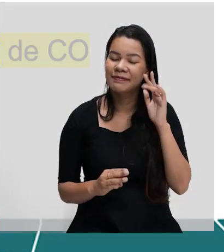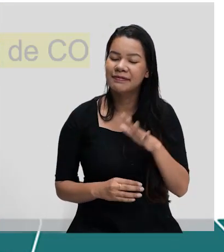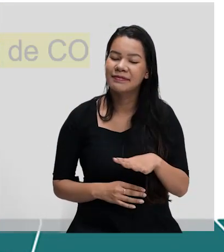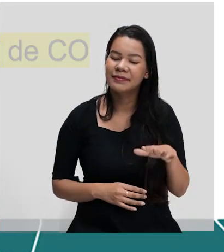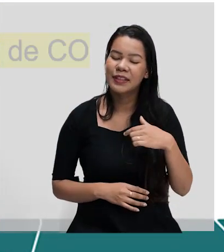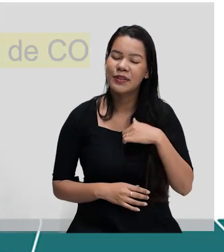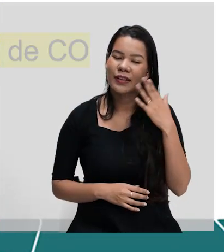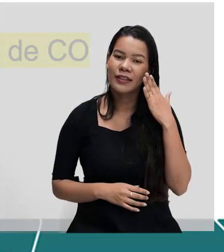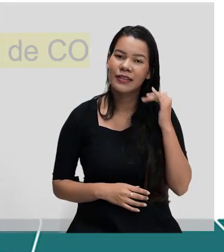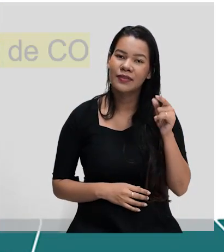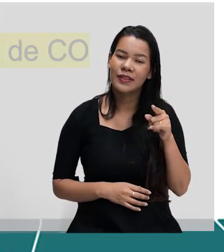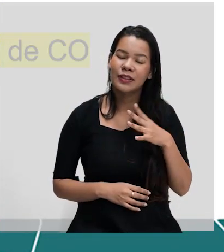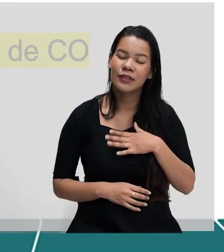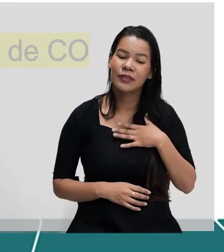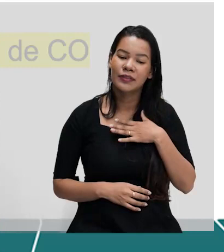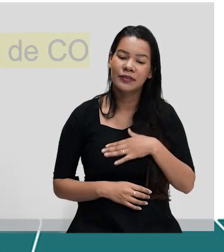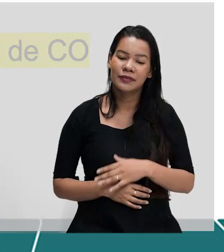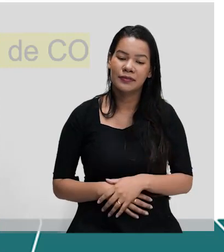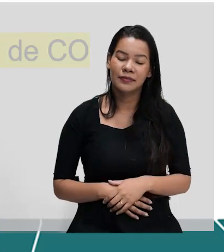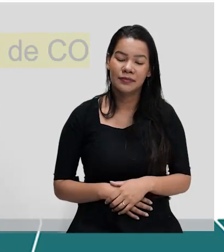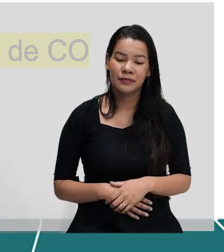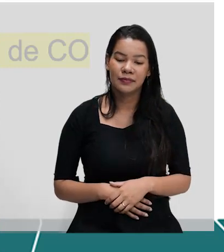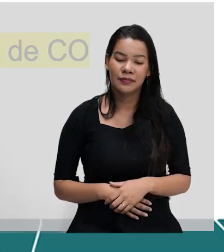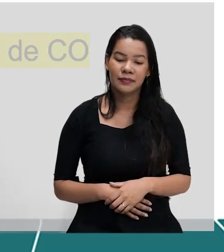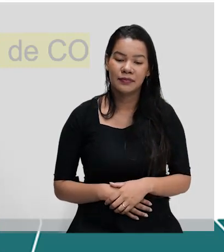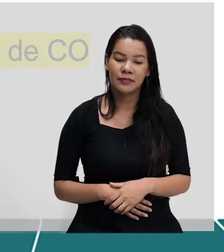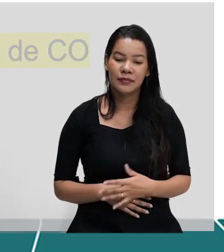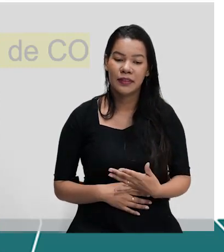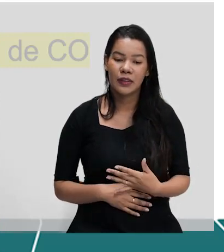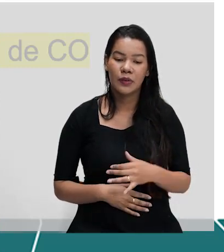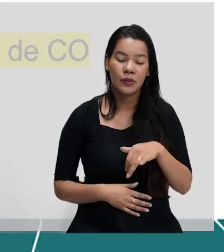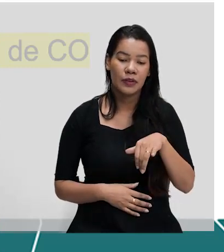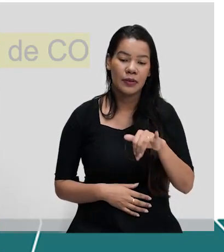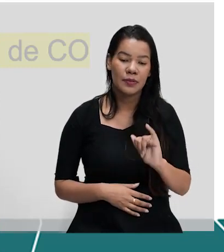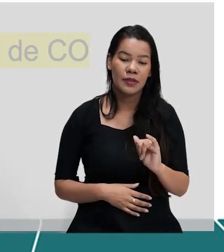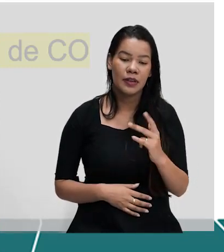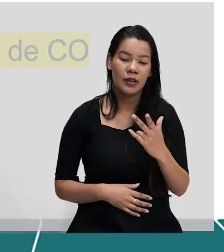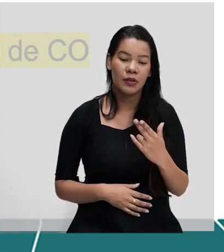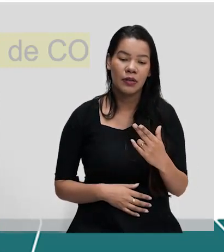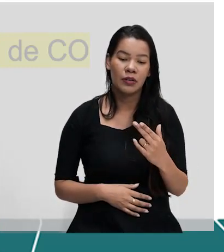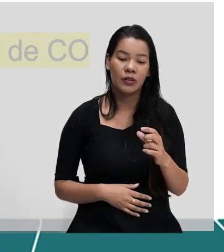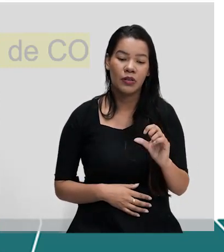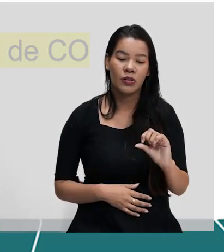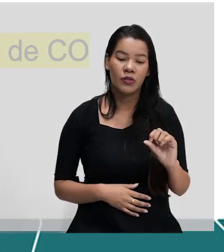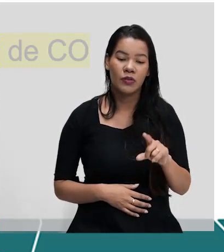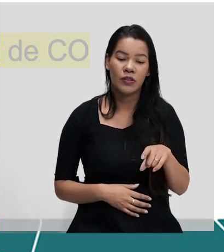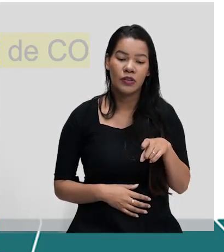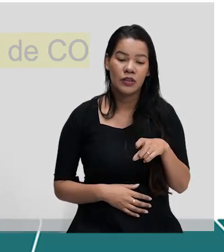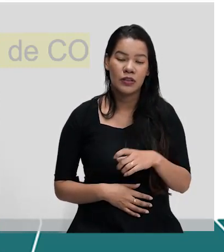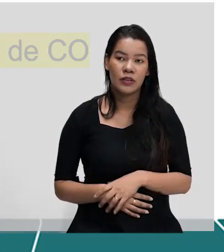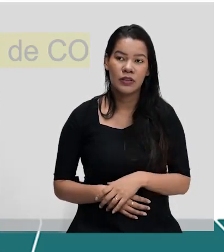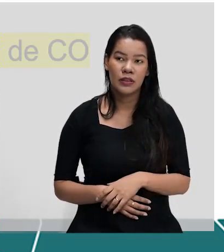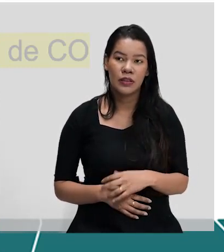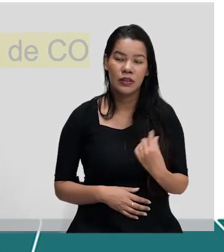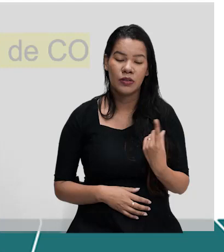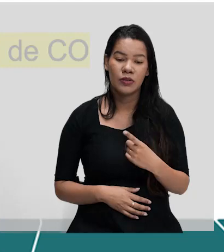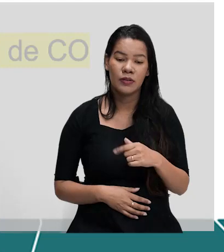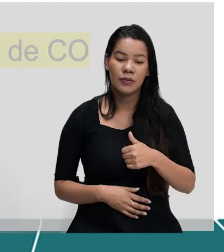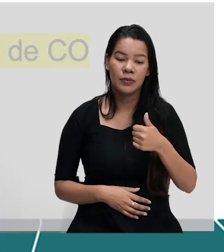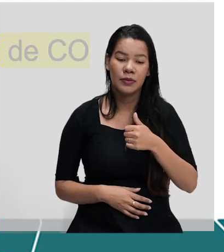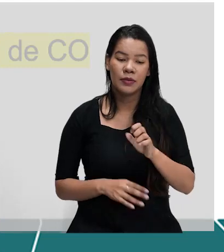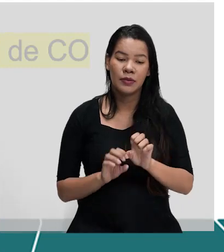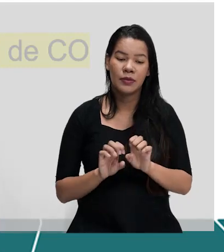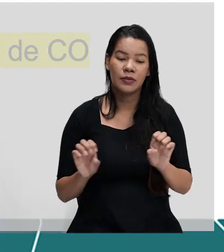matemática. Então, vamos lá, olha só. O y é igual a 9x, né? Seria a nossa primeira